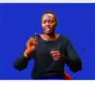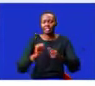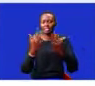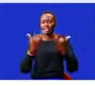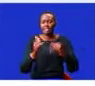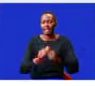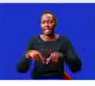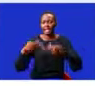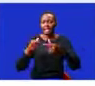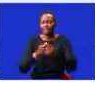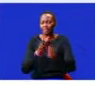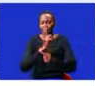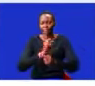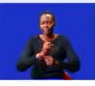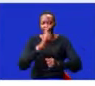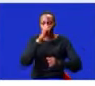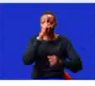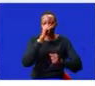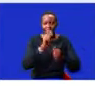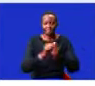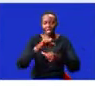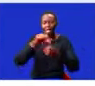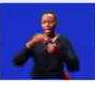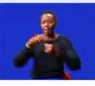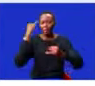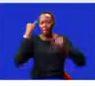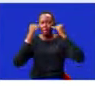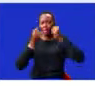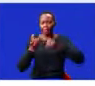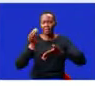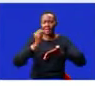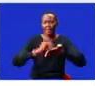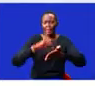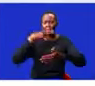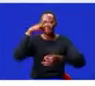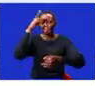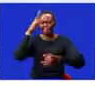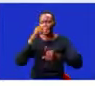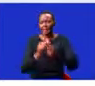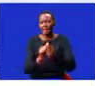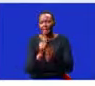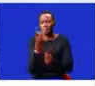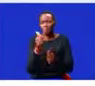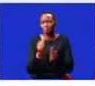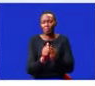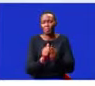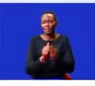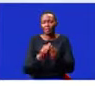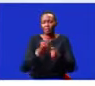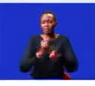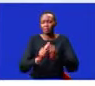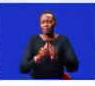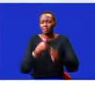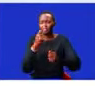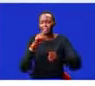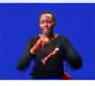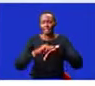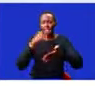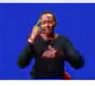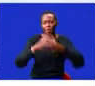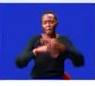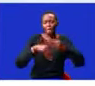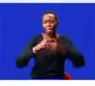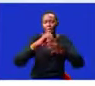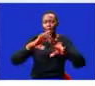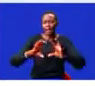Ricordo chiwne gi siem mager ewi paro mar medo ne jonyuol school fees ma bende giwacho ni gero godo classes ne